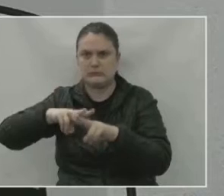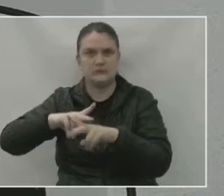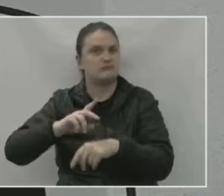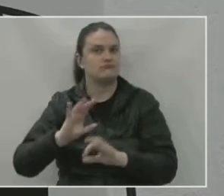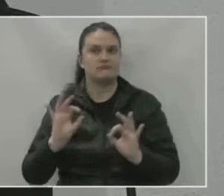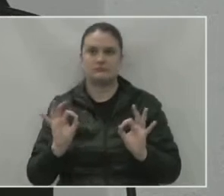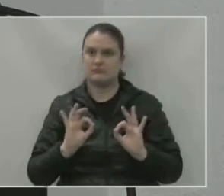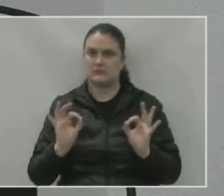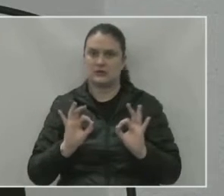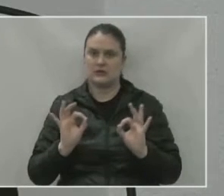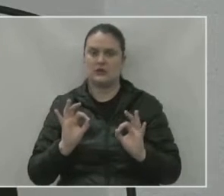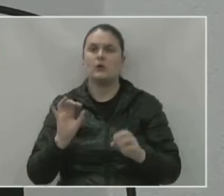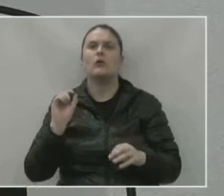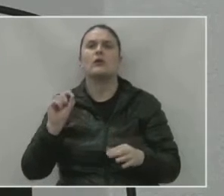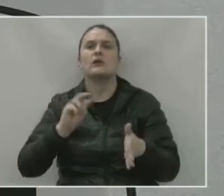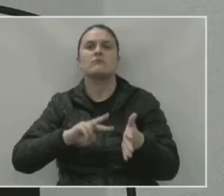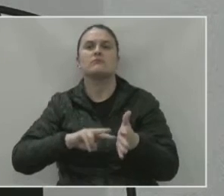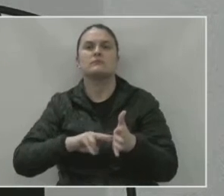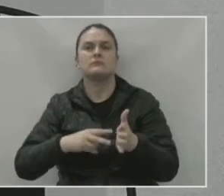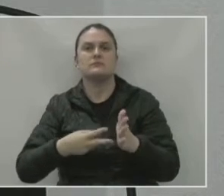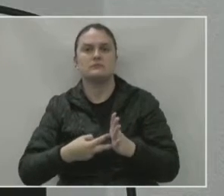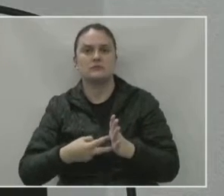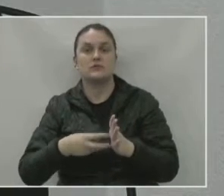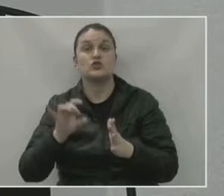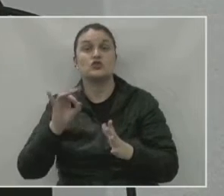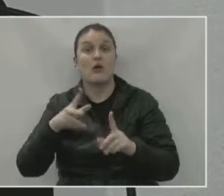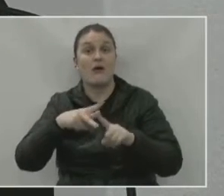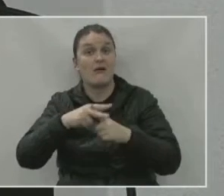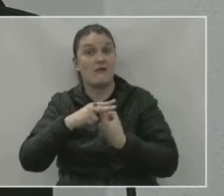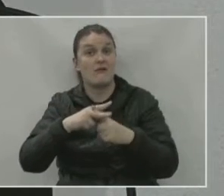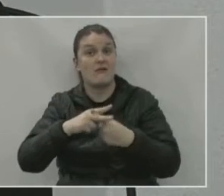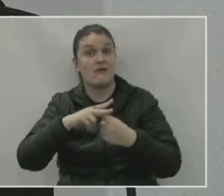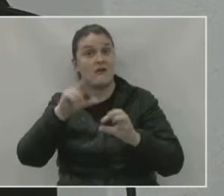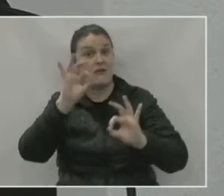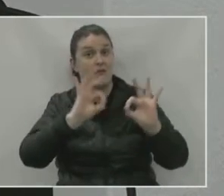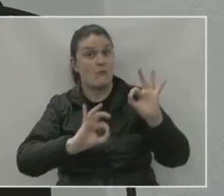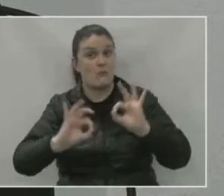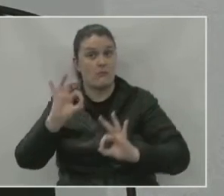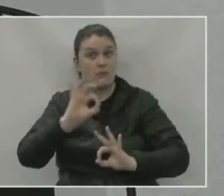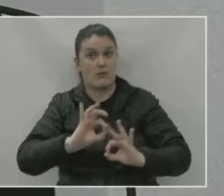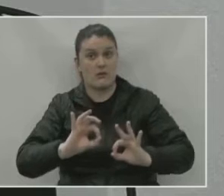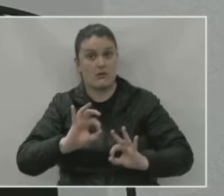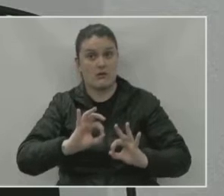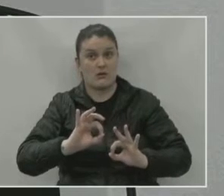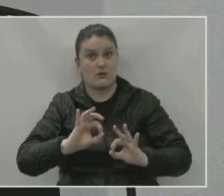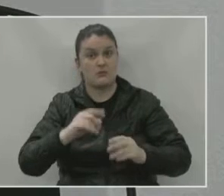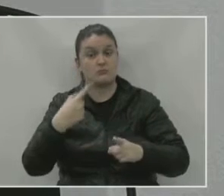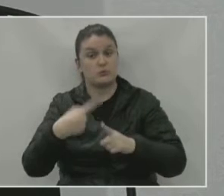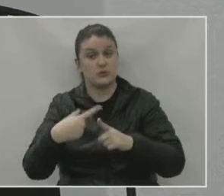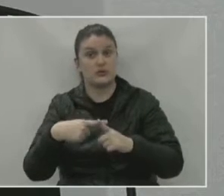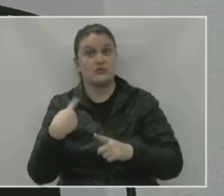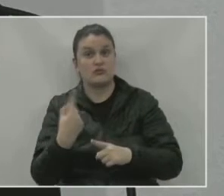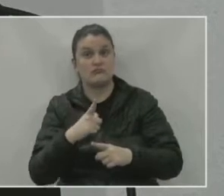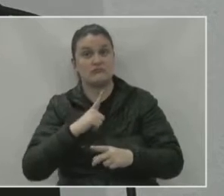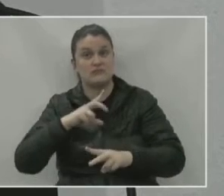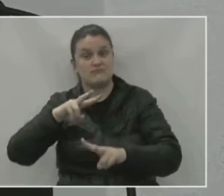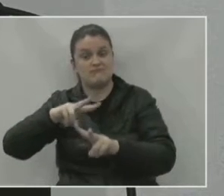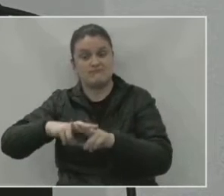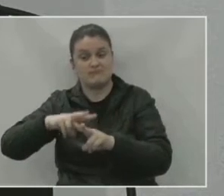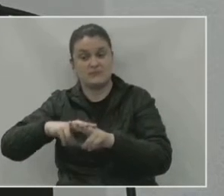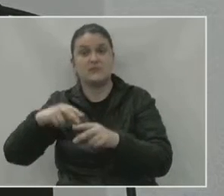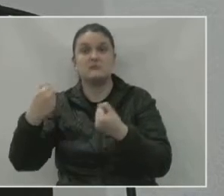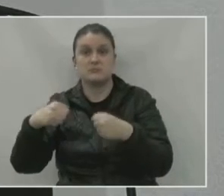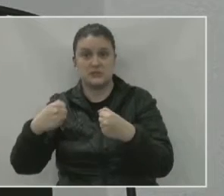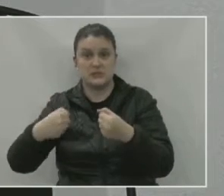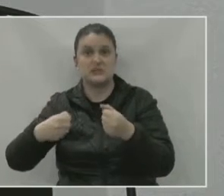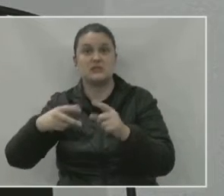essa ampliação, o que significa? Significa uma reforma da parte estrutural da cadeia que nós temos, né?